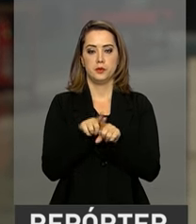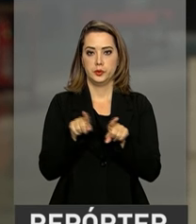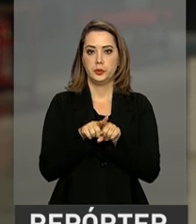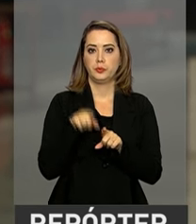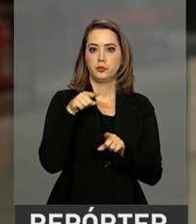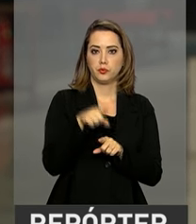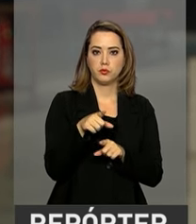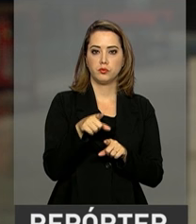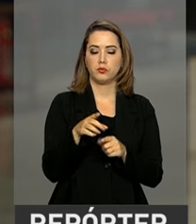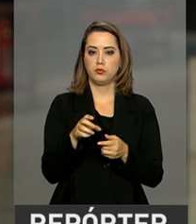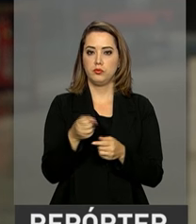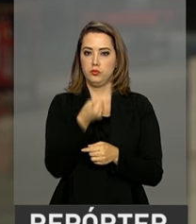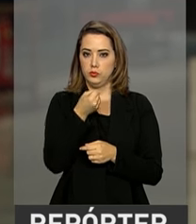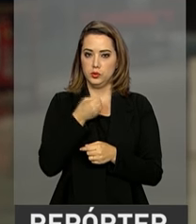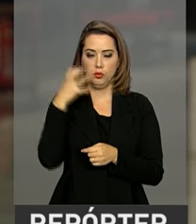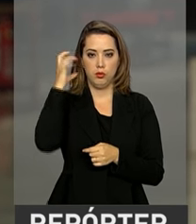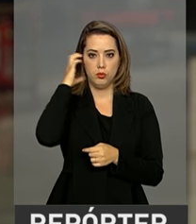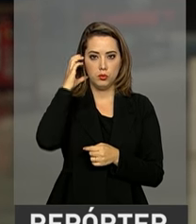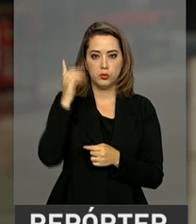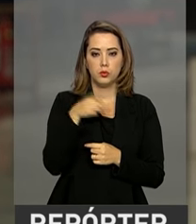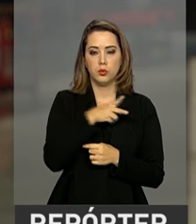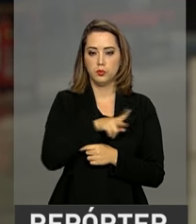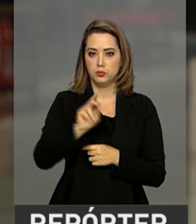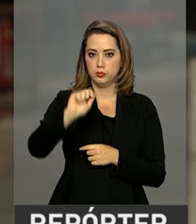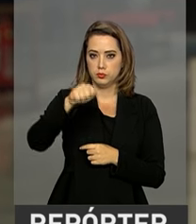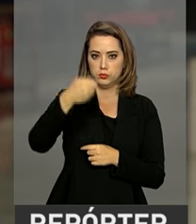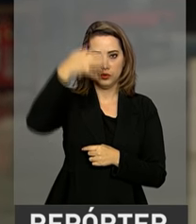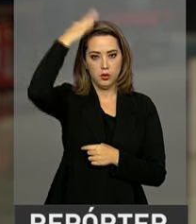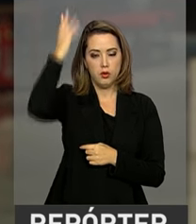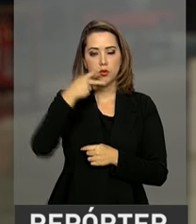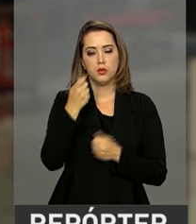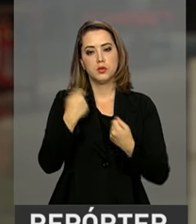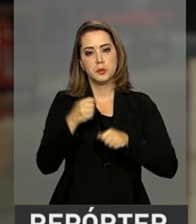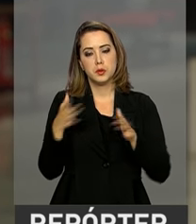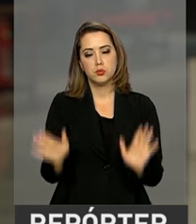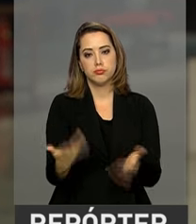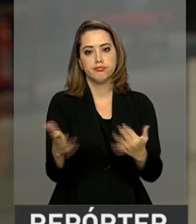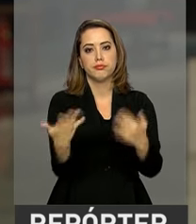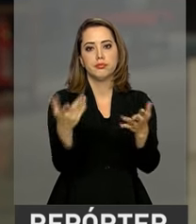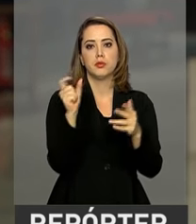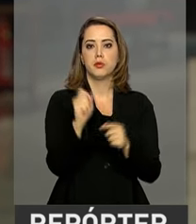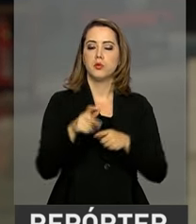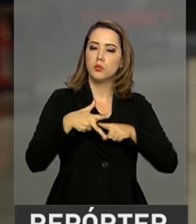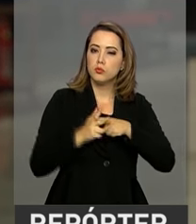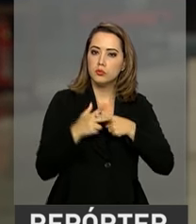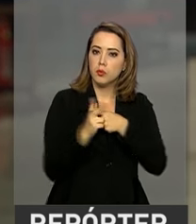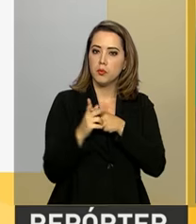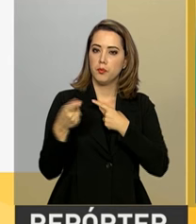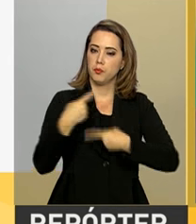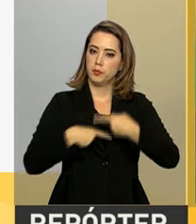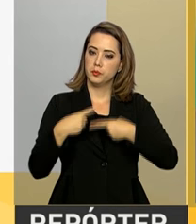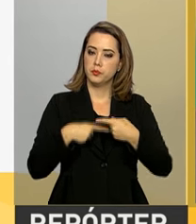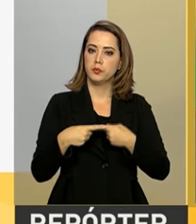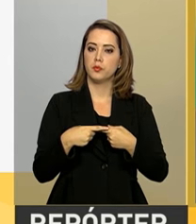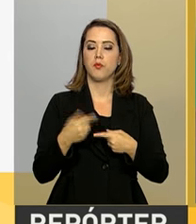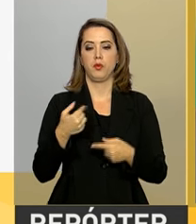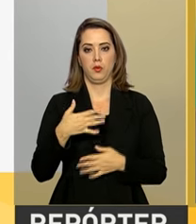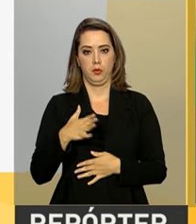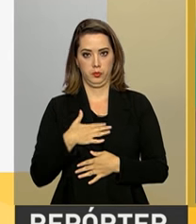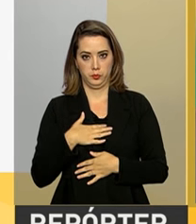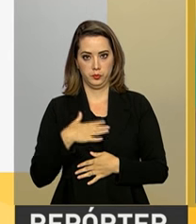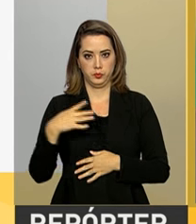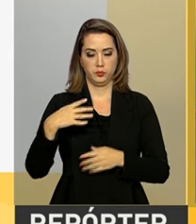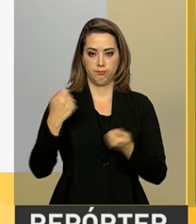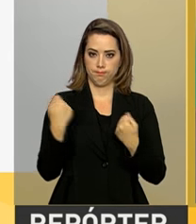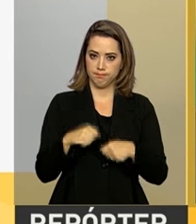à rádio Estadão Michel Temer disse que quer incentivar o Congresso Nacional a fazer a reforma política eu quero incentivar